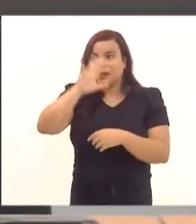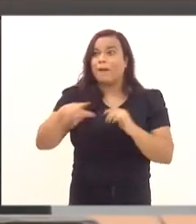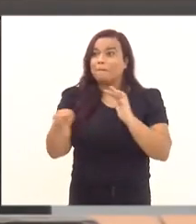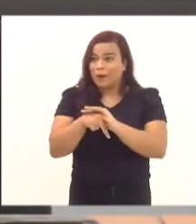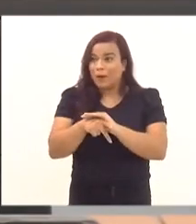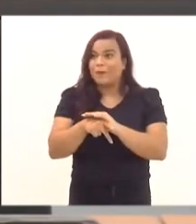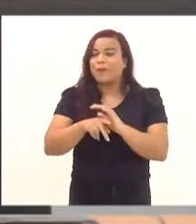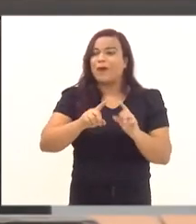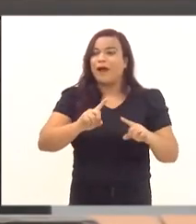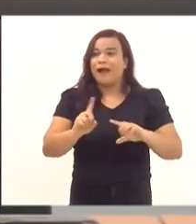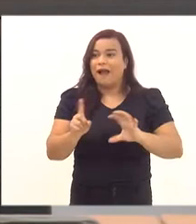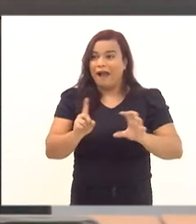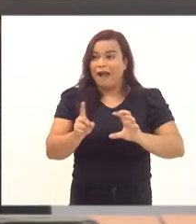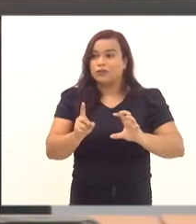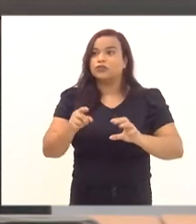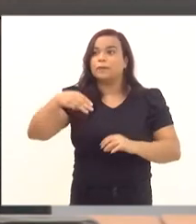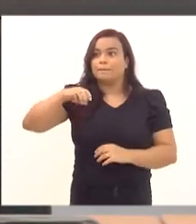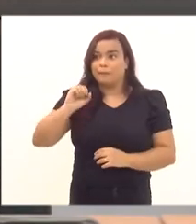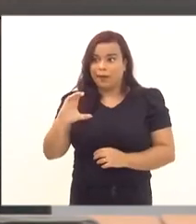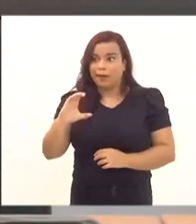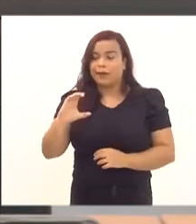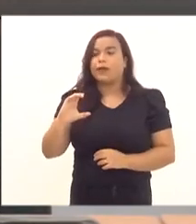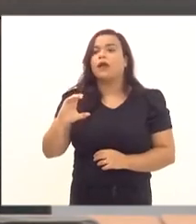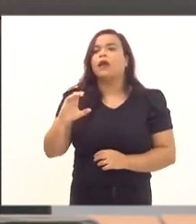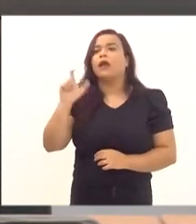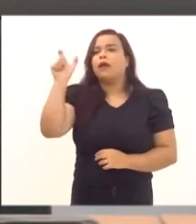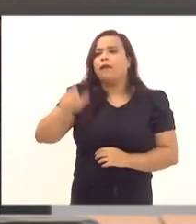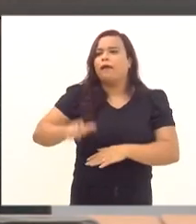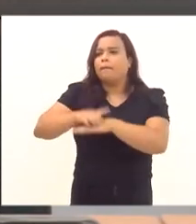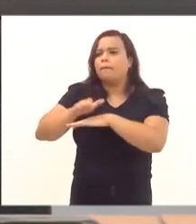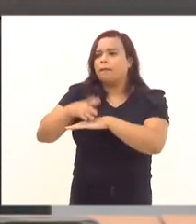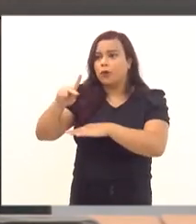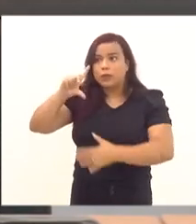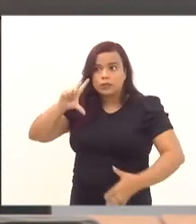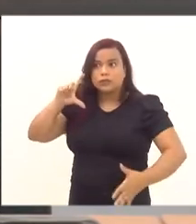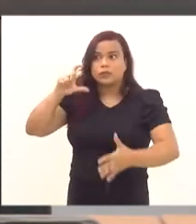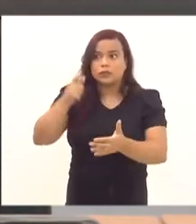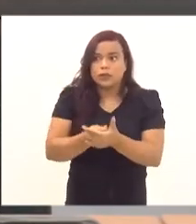e da Rádio MEC decidiu no gesto ousado é